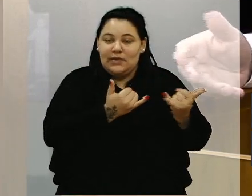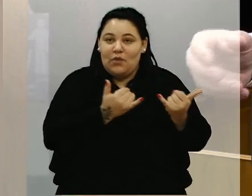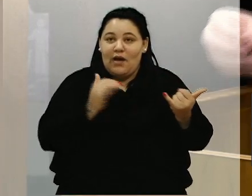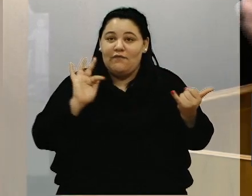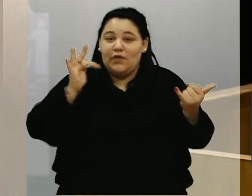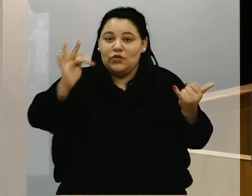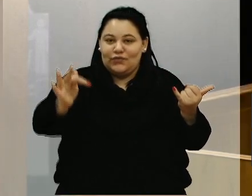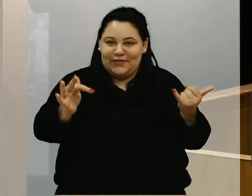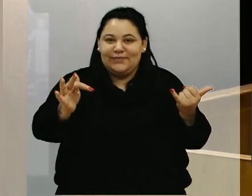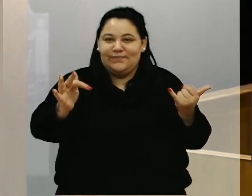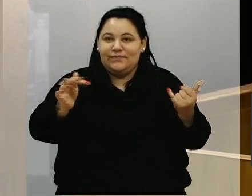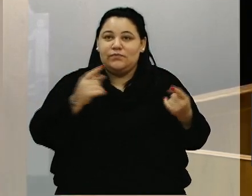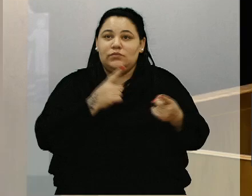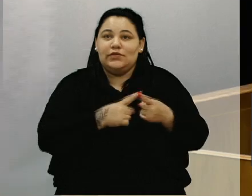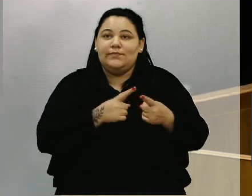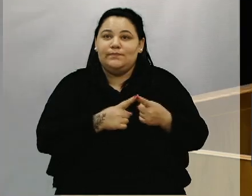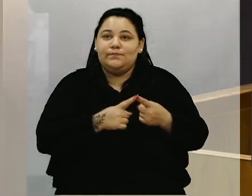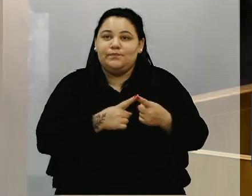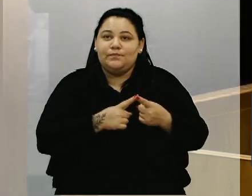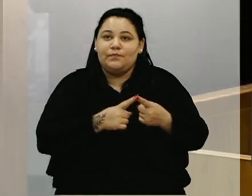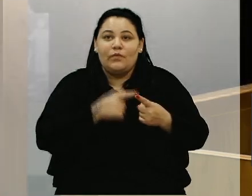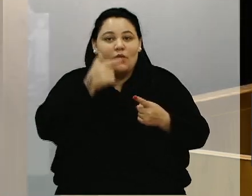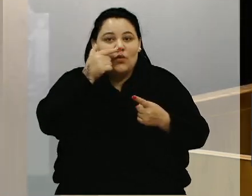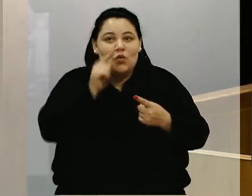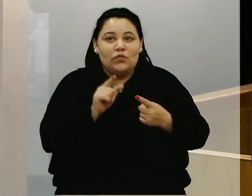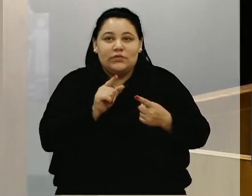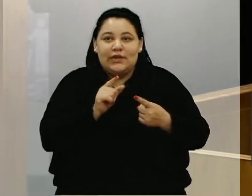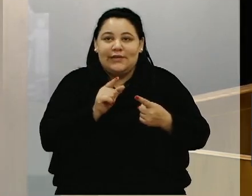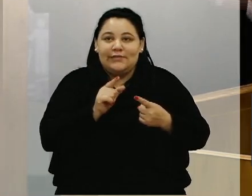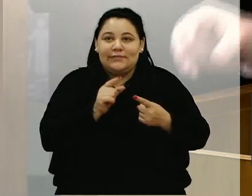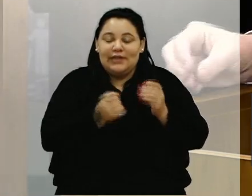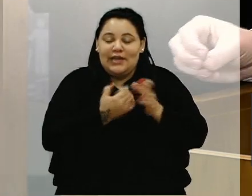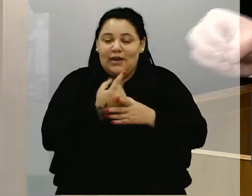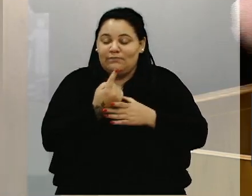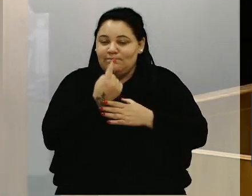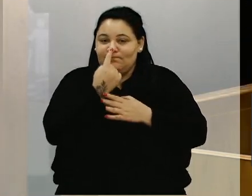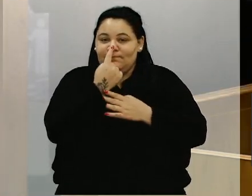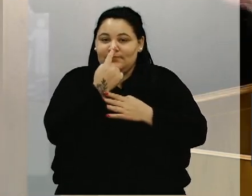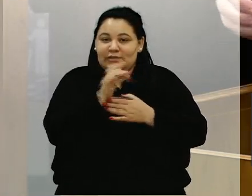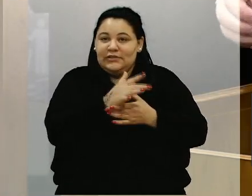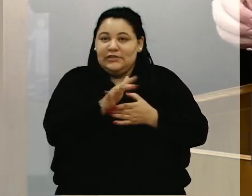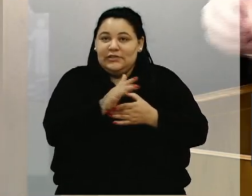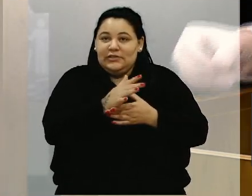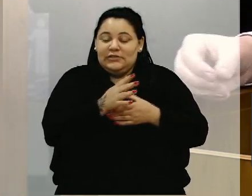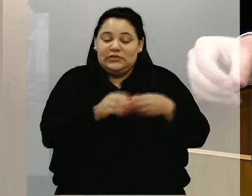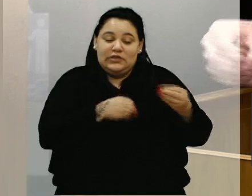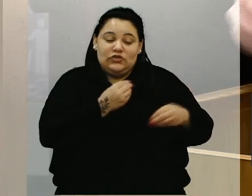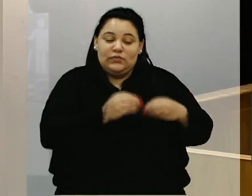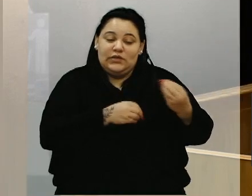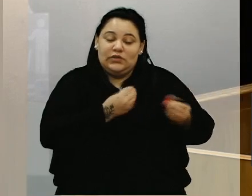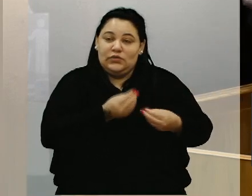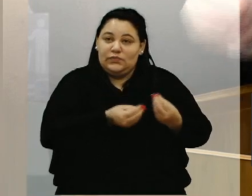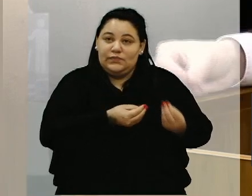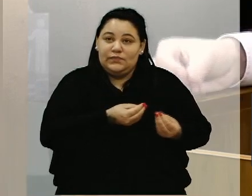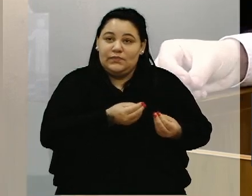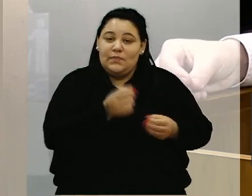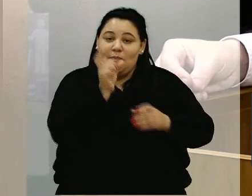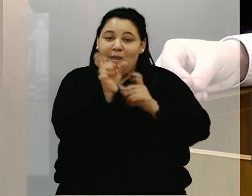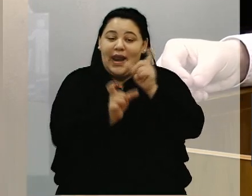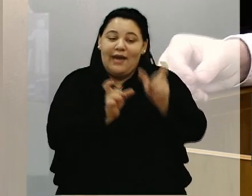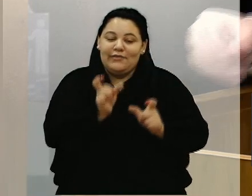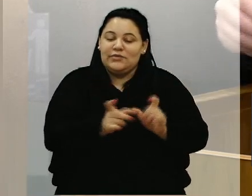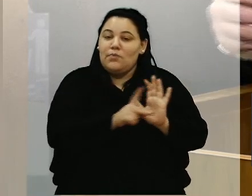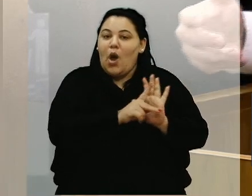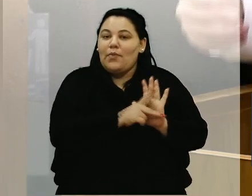filosofia, porque tu consegue se aproximar muito até às vezes de sentimentos, palavras muito